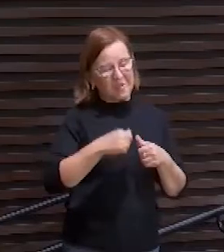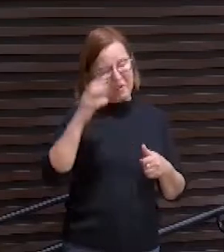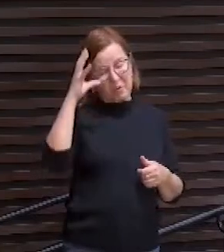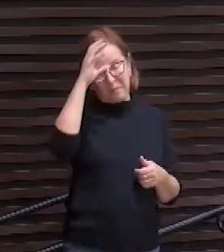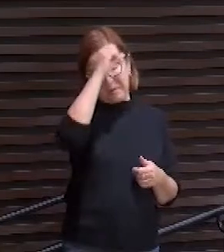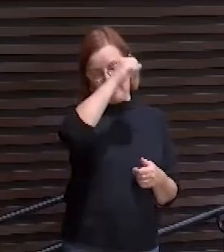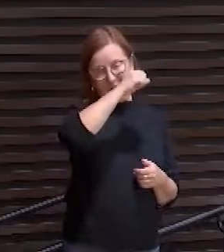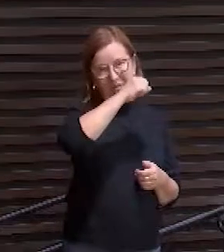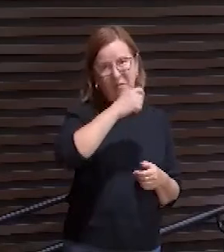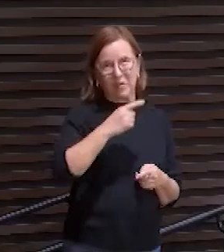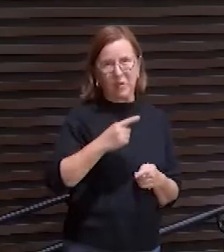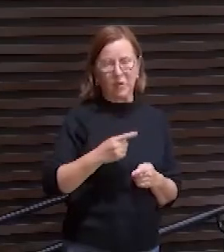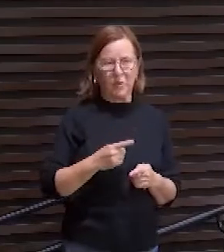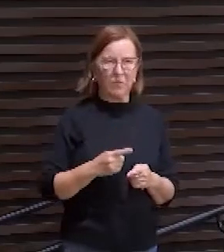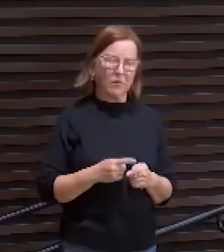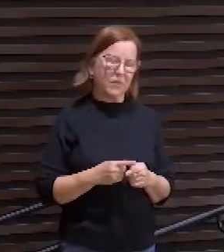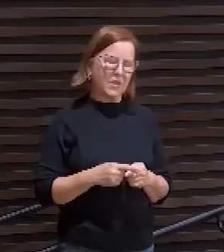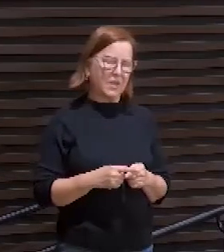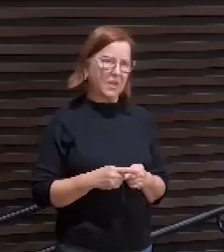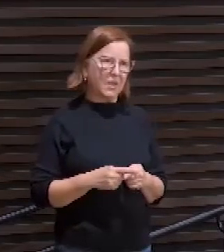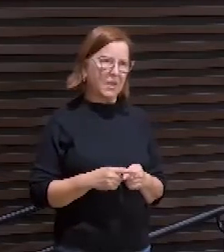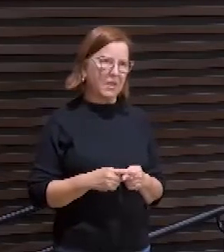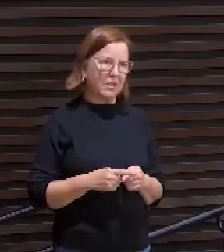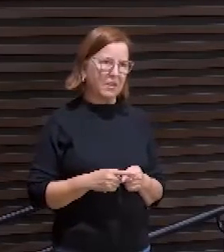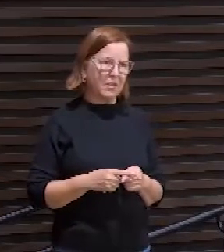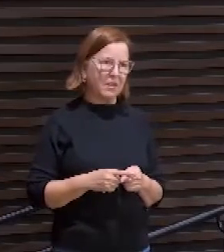ser uma pessoa